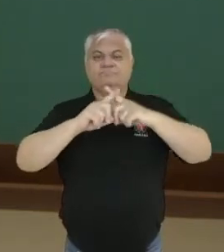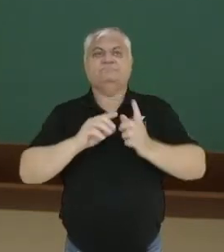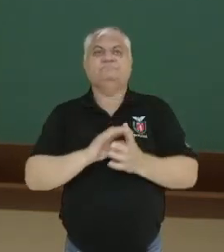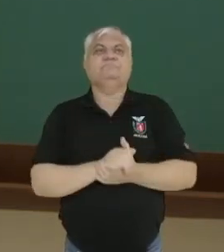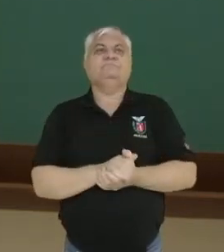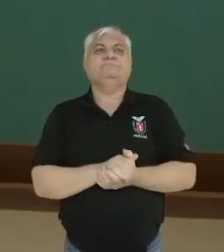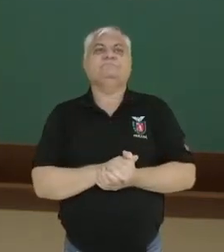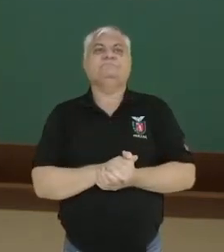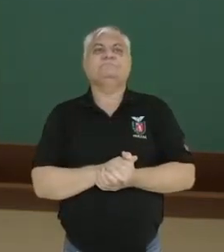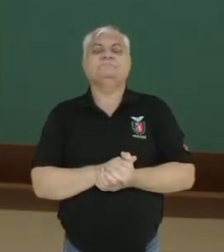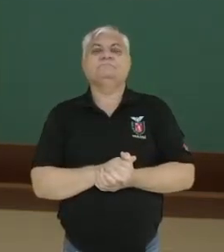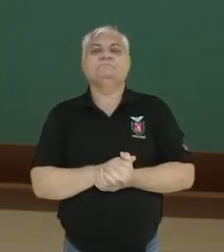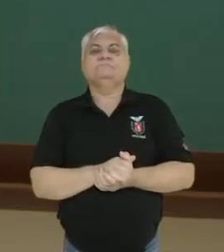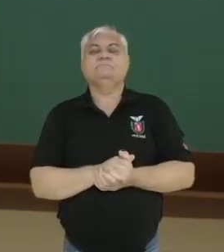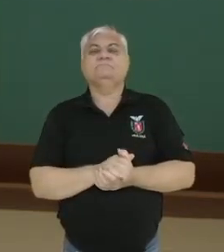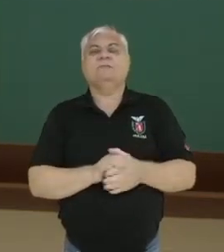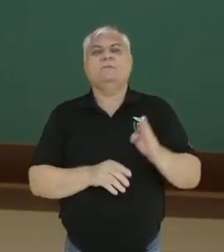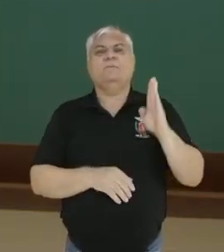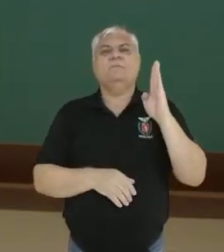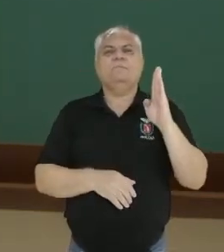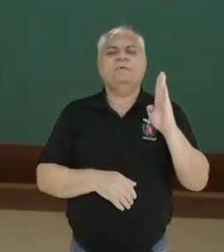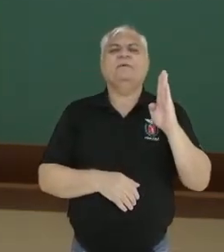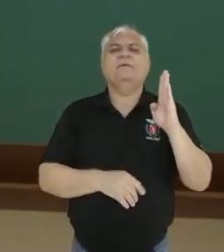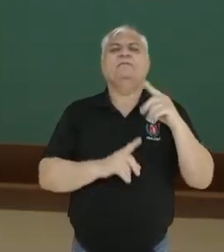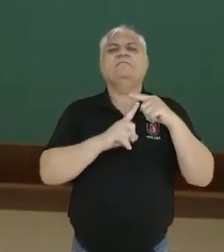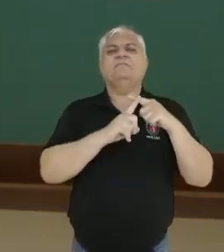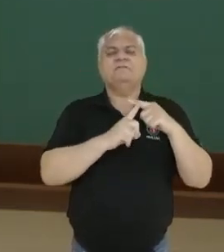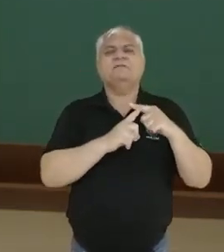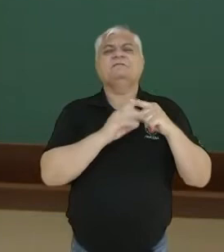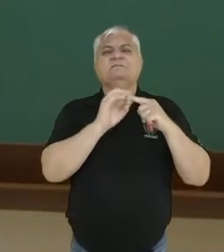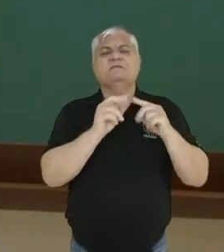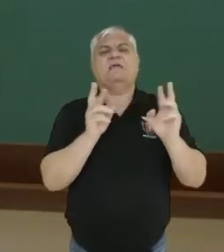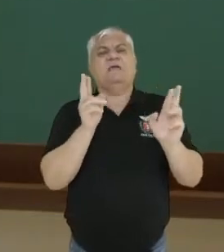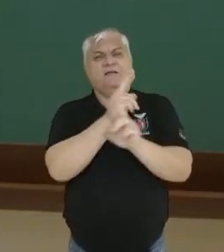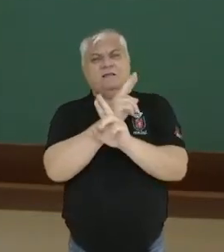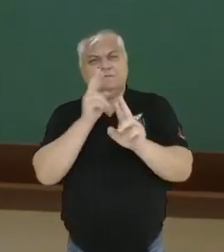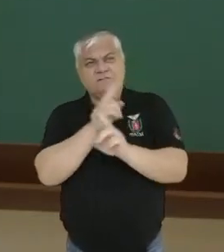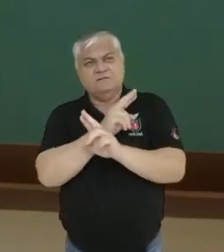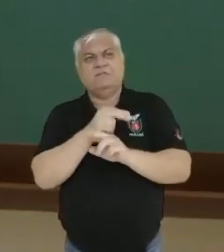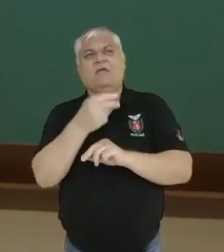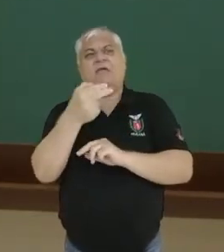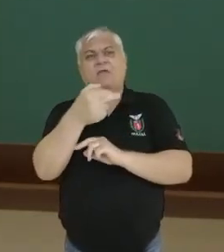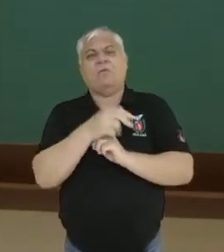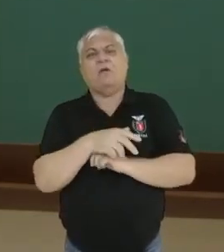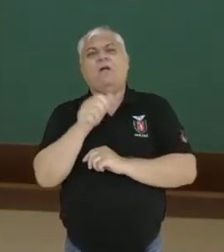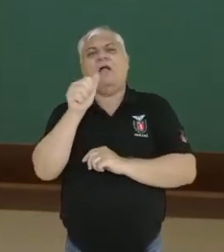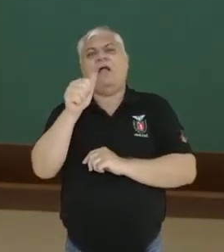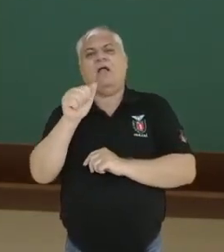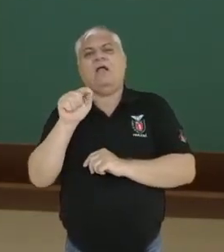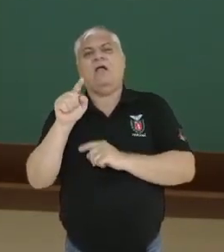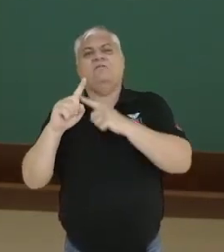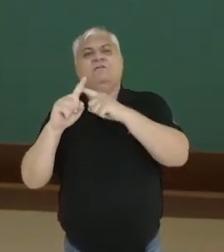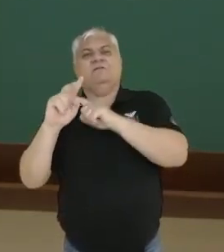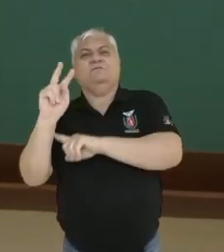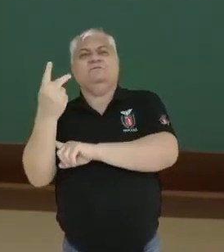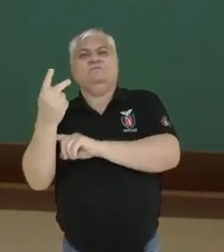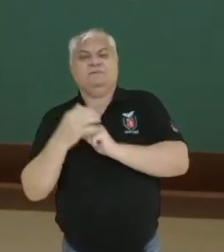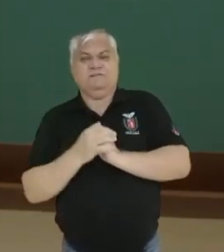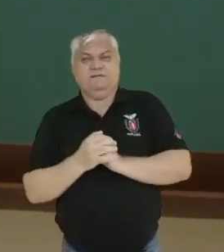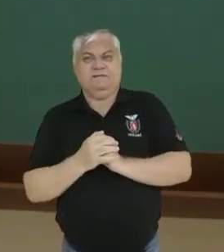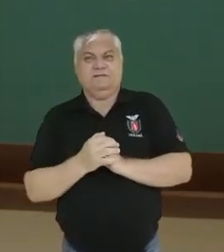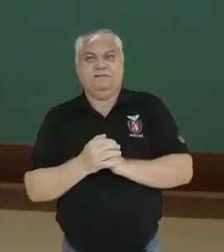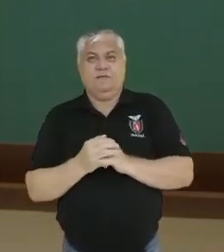pedacinhos. E eu tenho essa relação que é bem importante, que relaciona os dois catetos, a hipotenusa e a altura. Então, o produto dos